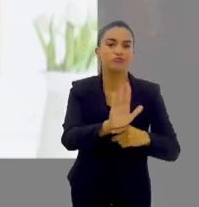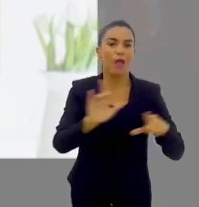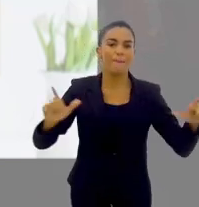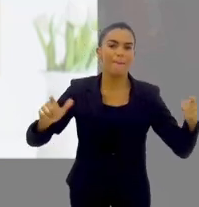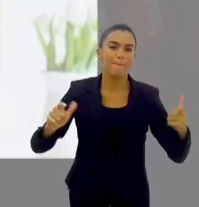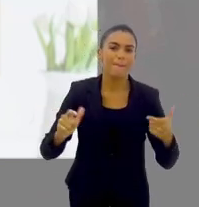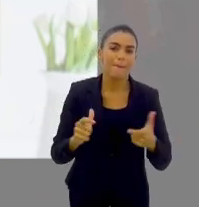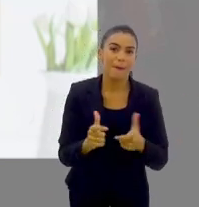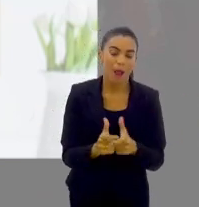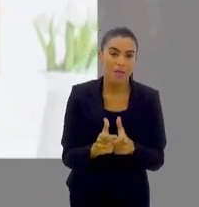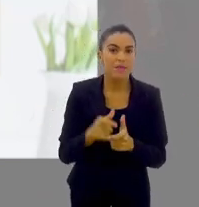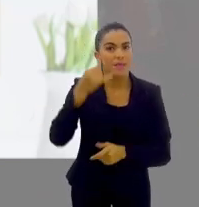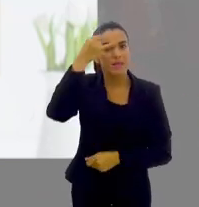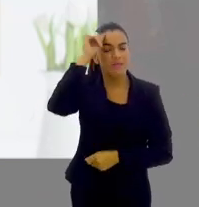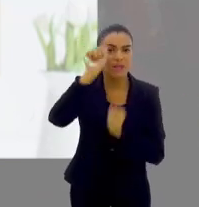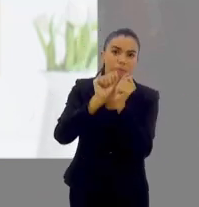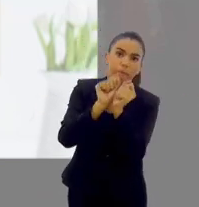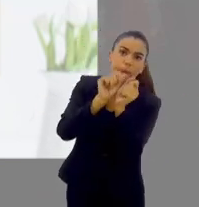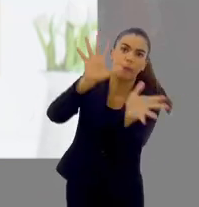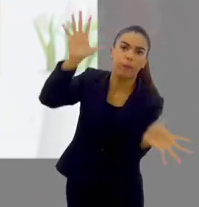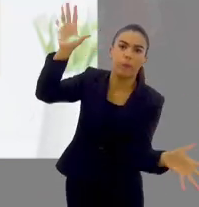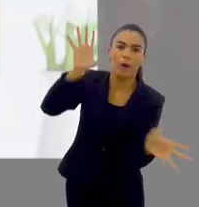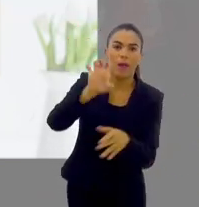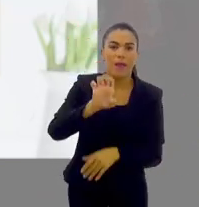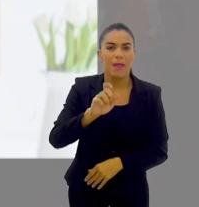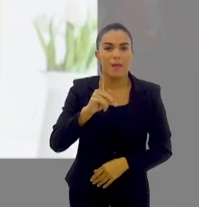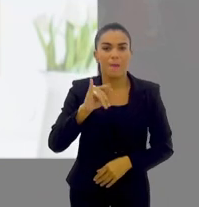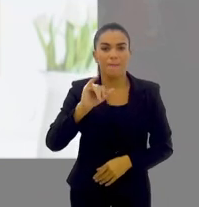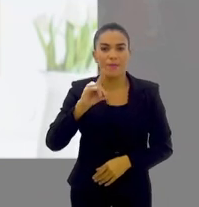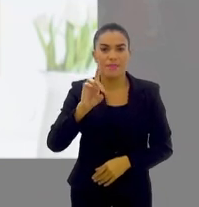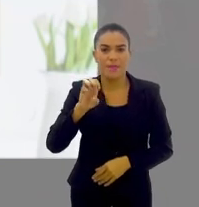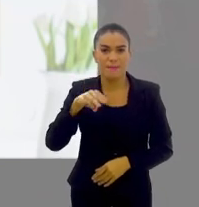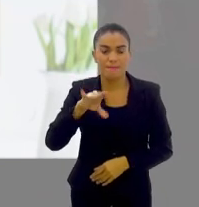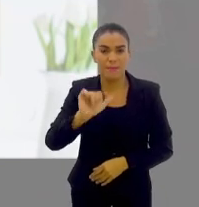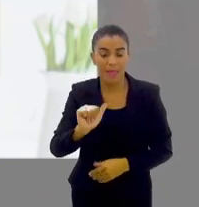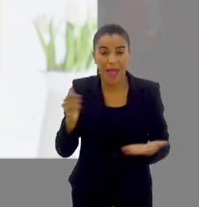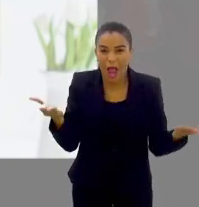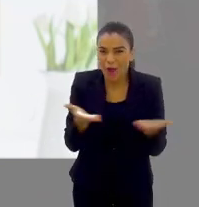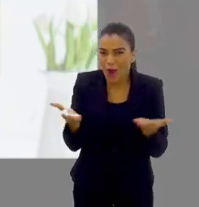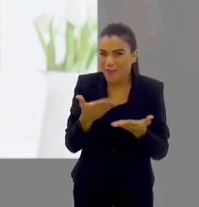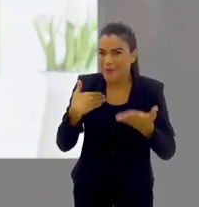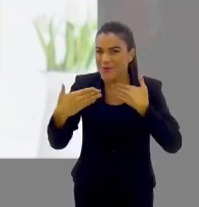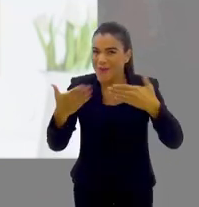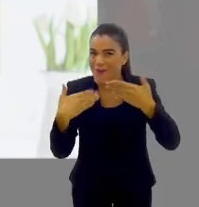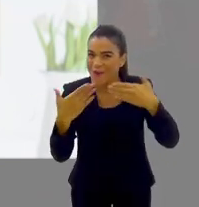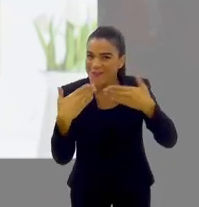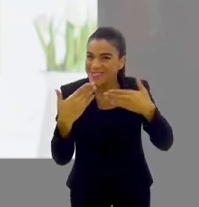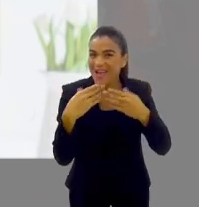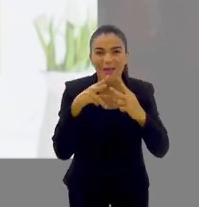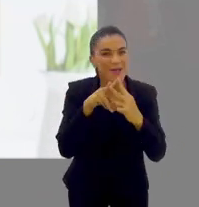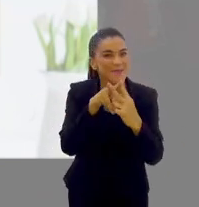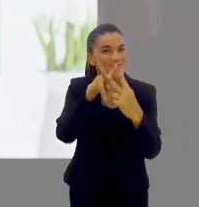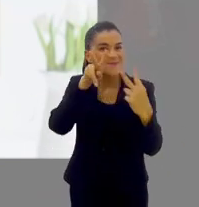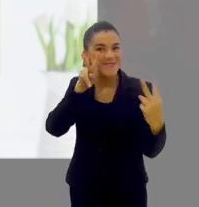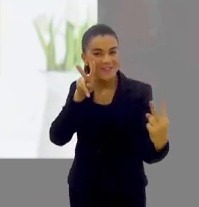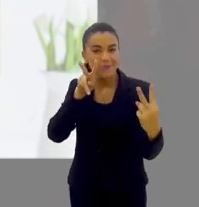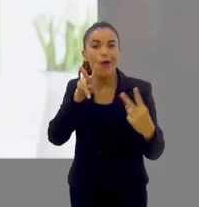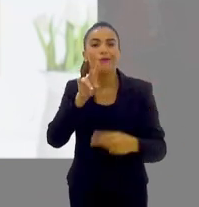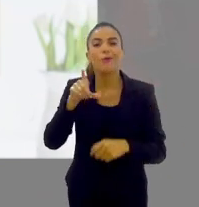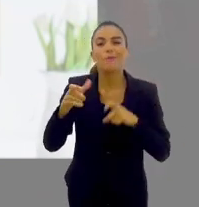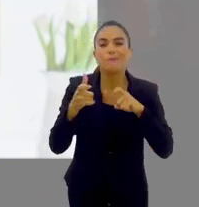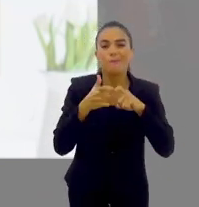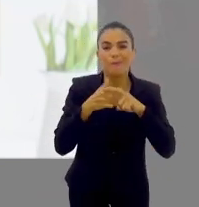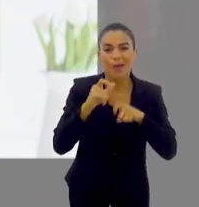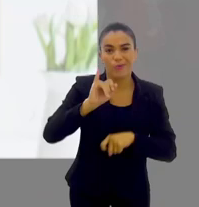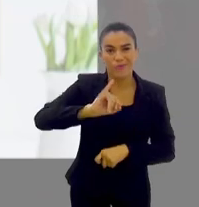diminuir esses números e não chegarmos a uma epidemia. É sobre isso que vamos conversar agora no debate virtual. Eu recebo